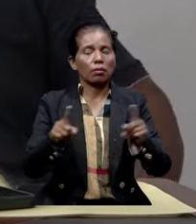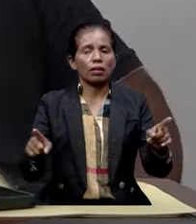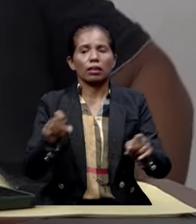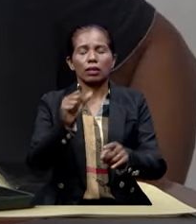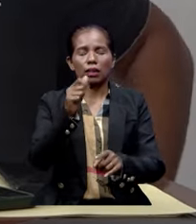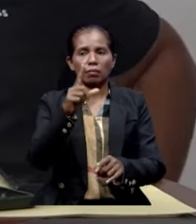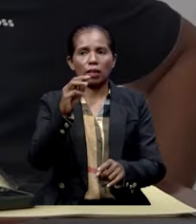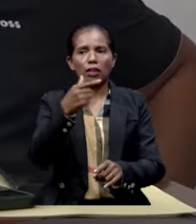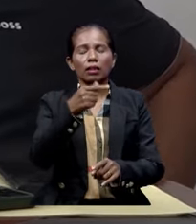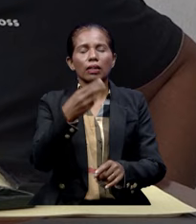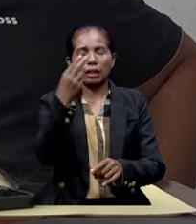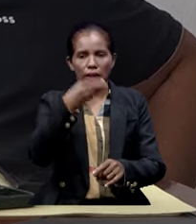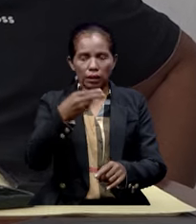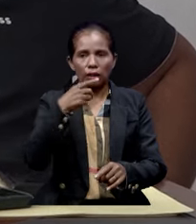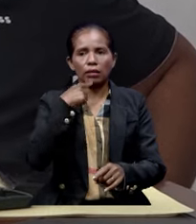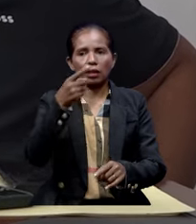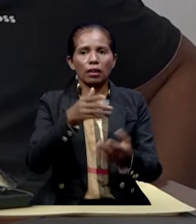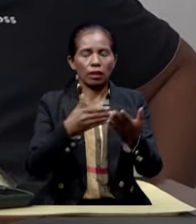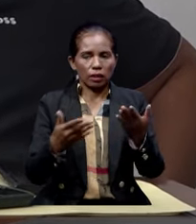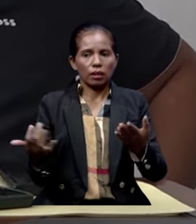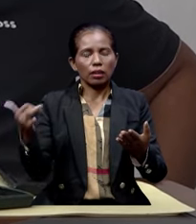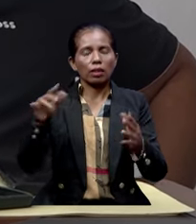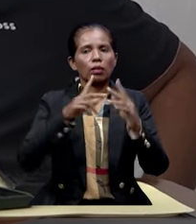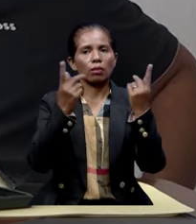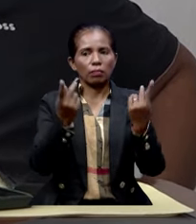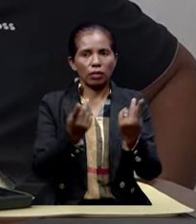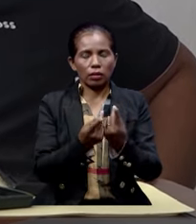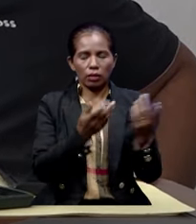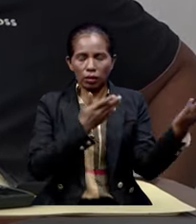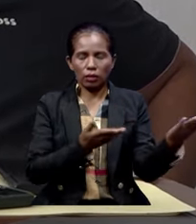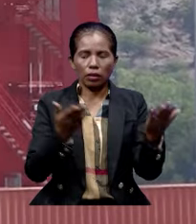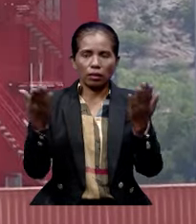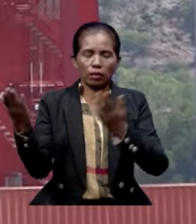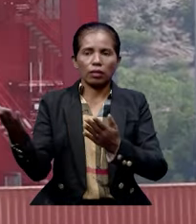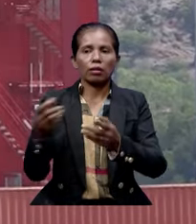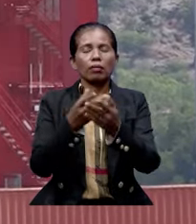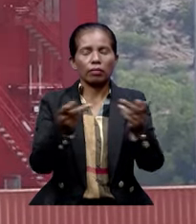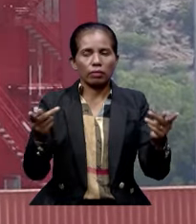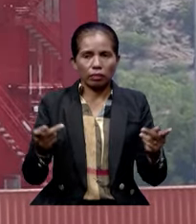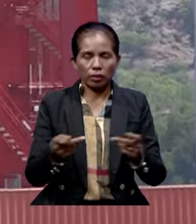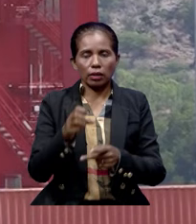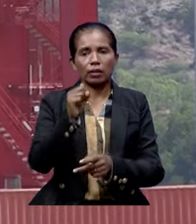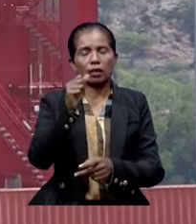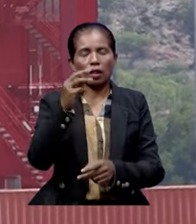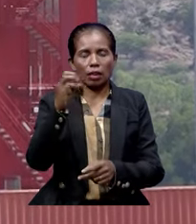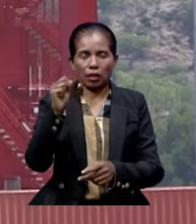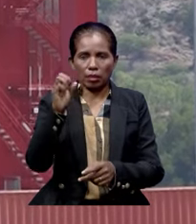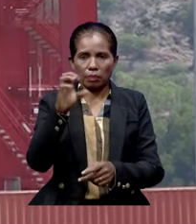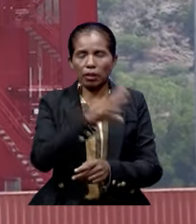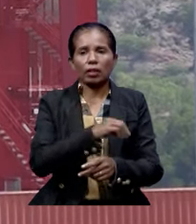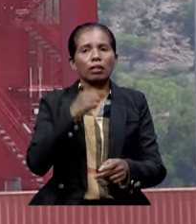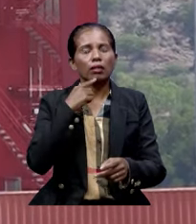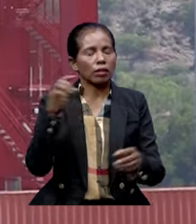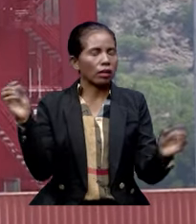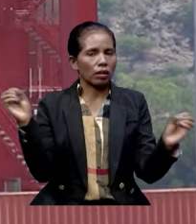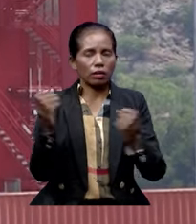e a Quinta ne clarifica, Sassan Hirak nebe Companhia refere Hatama Ona Barmazene Instituto Nacional Farmácia no Produto Médico, la